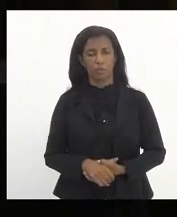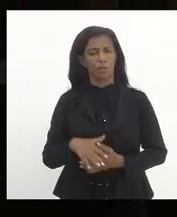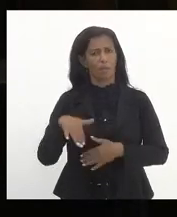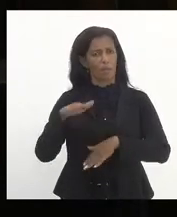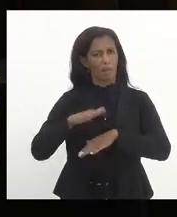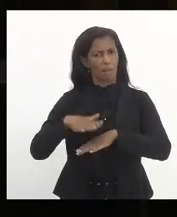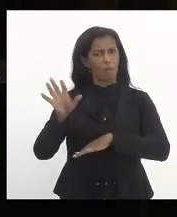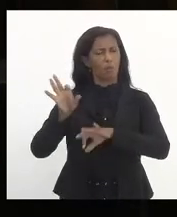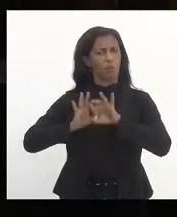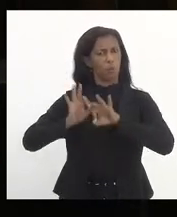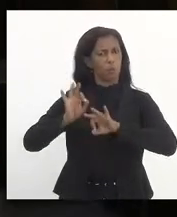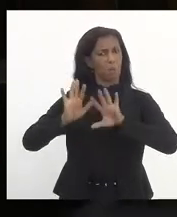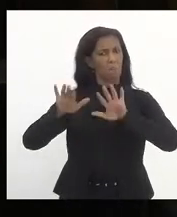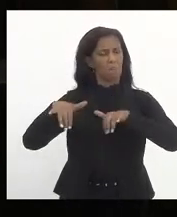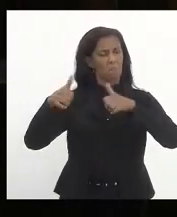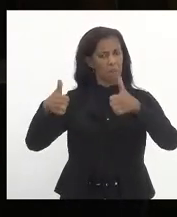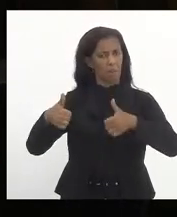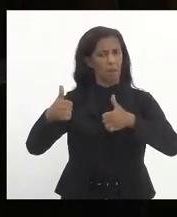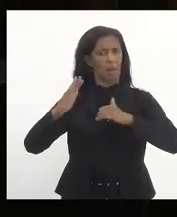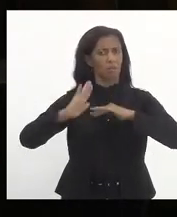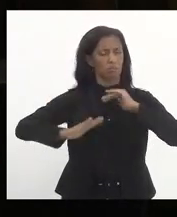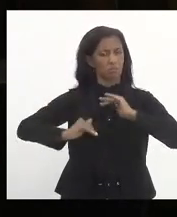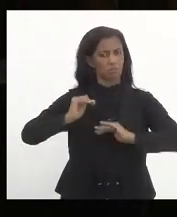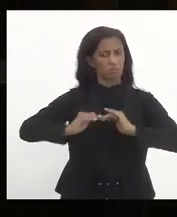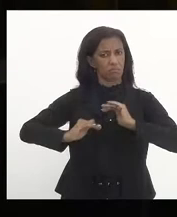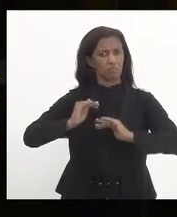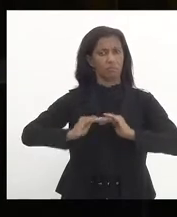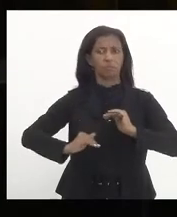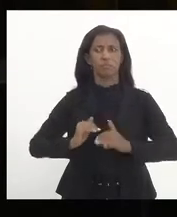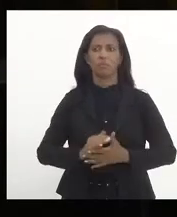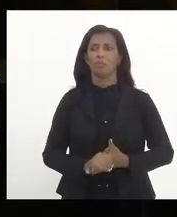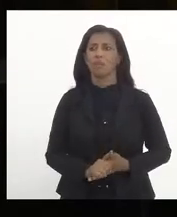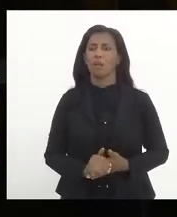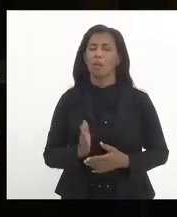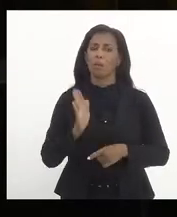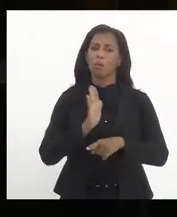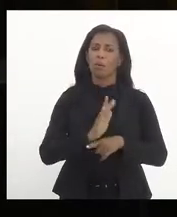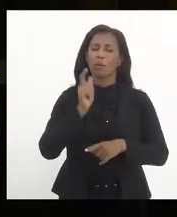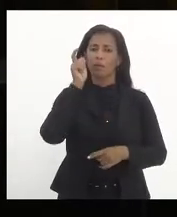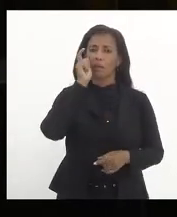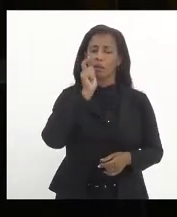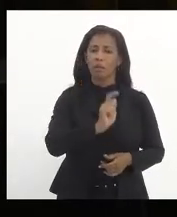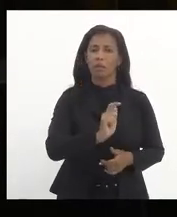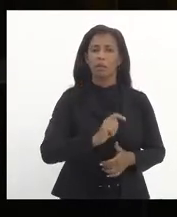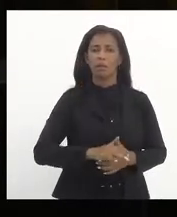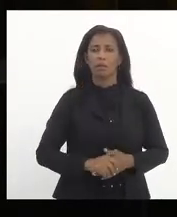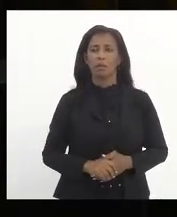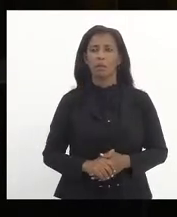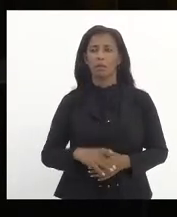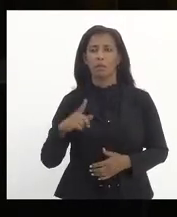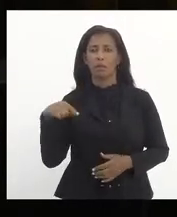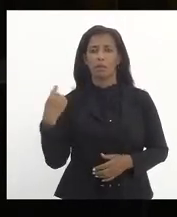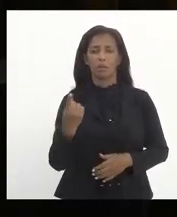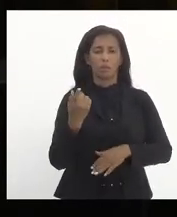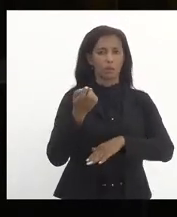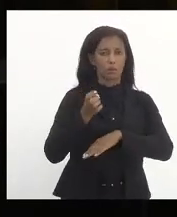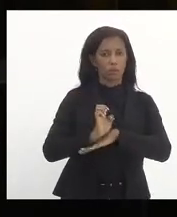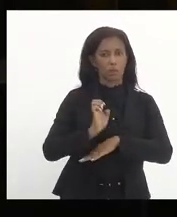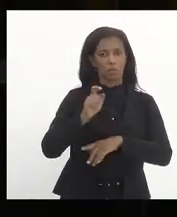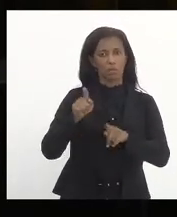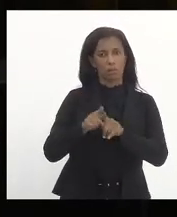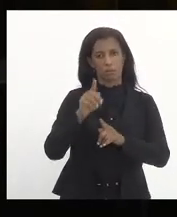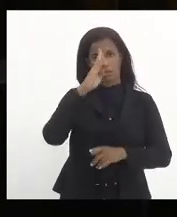preparado, tecnicamente, na defesa dos interesses do nosso Estado e do Brasil.